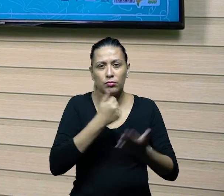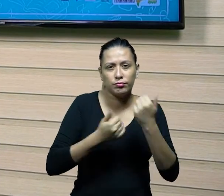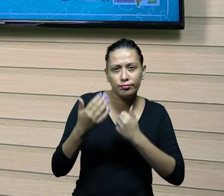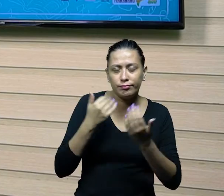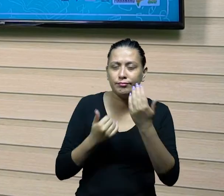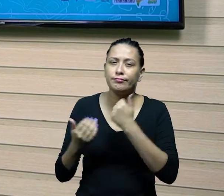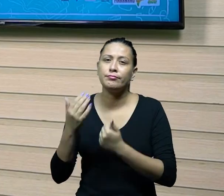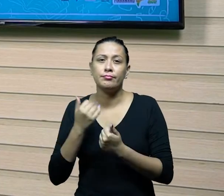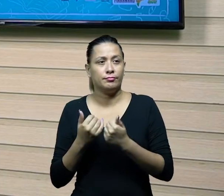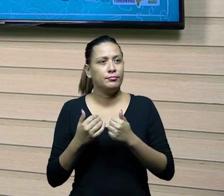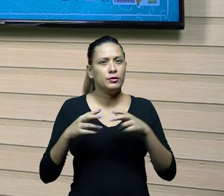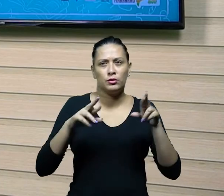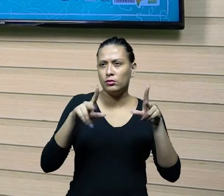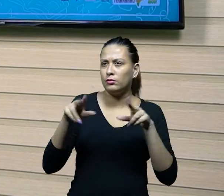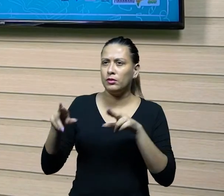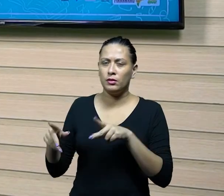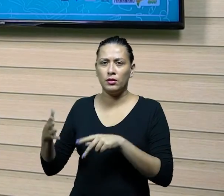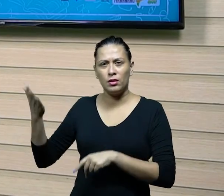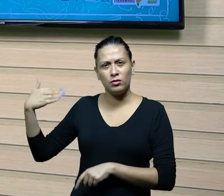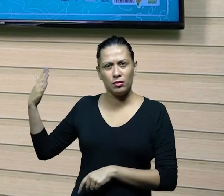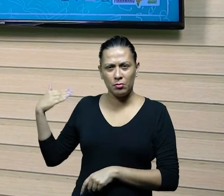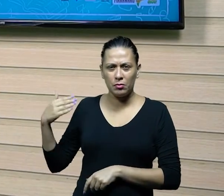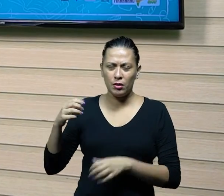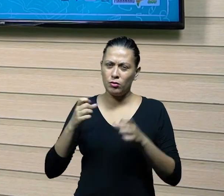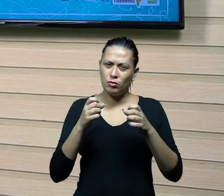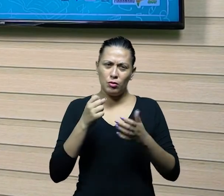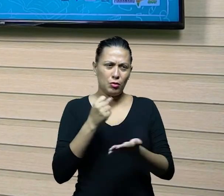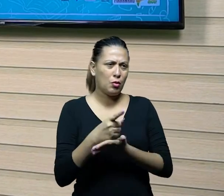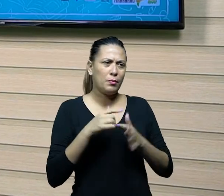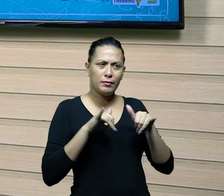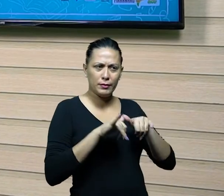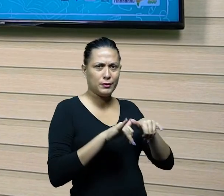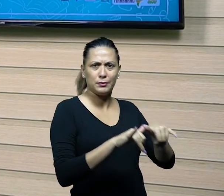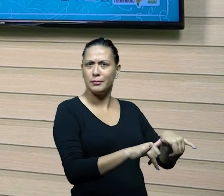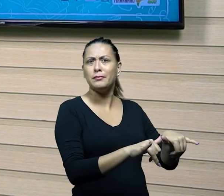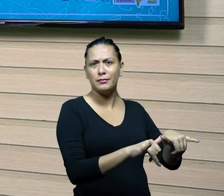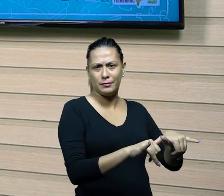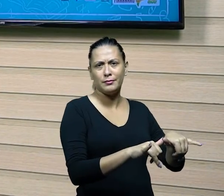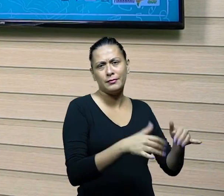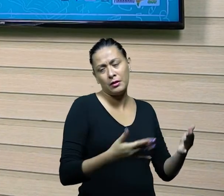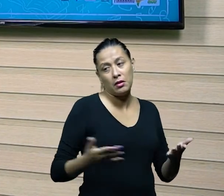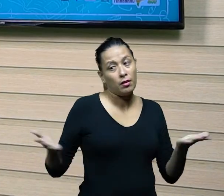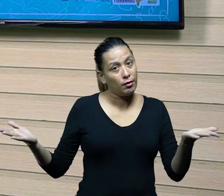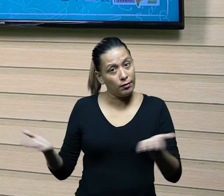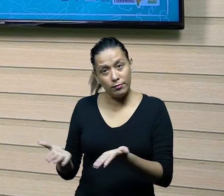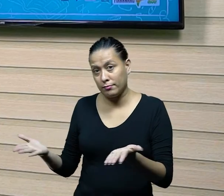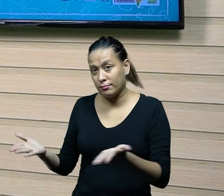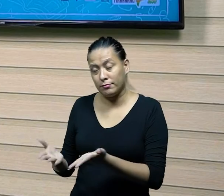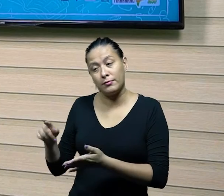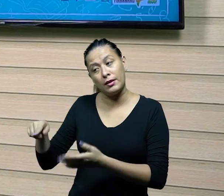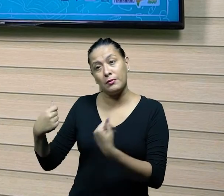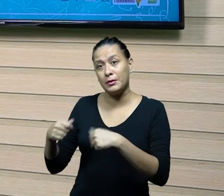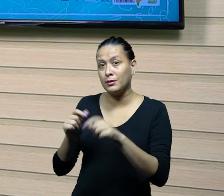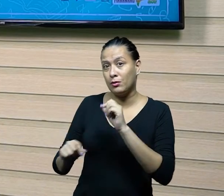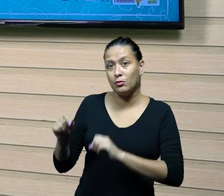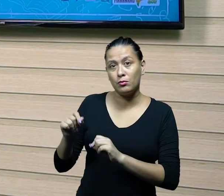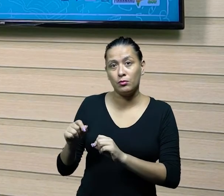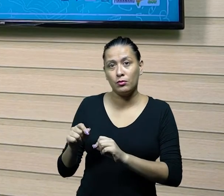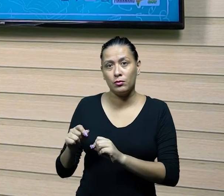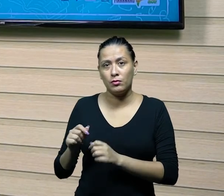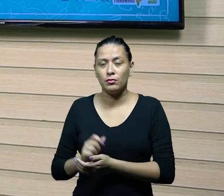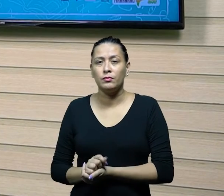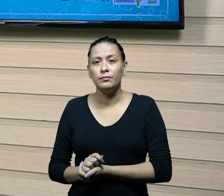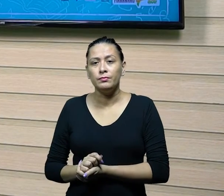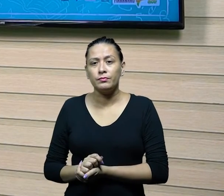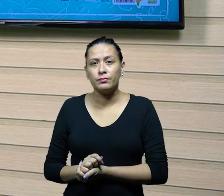forma diferenciada Antigamente ele ia num supermercado e comprava tudo o que necessitava hoje não hoje ele tem que caçar